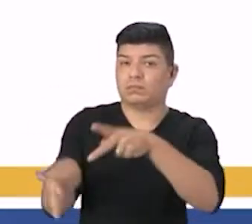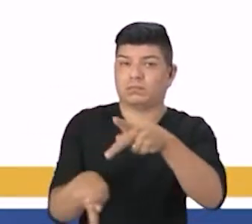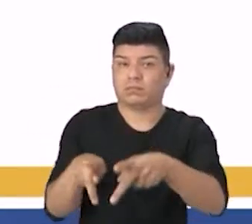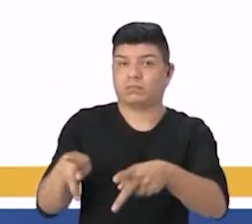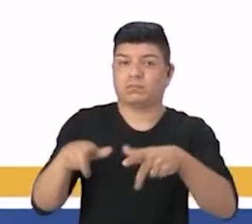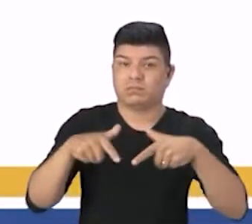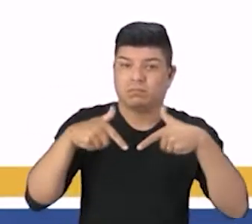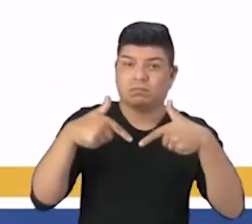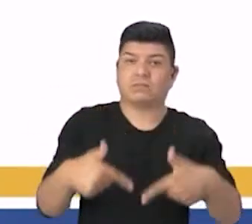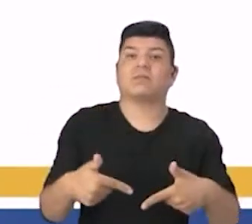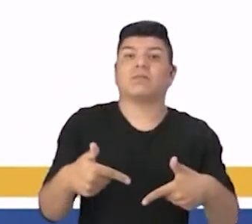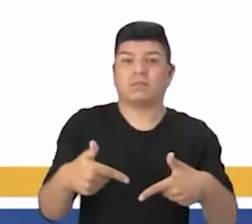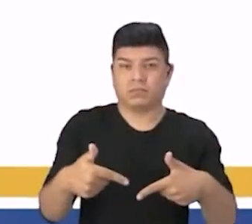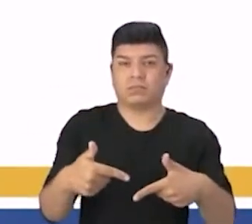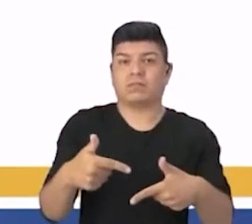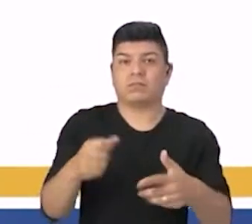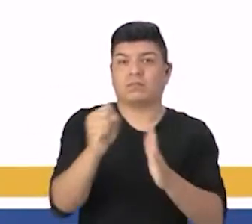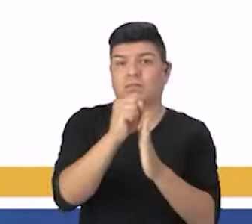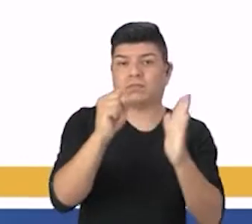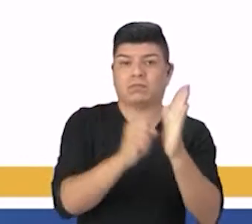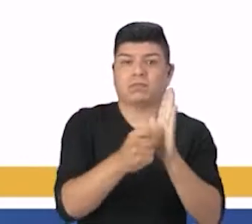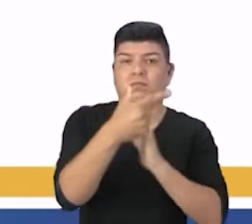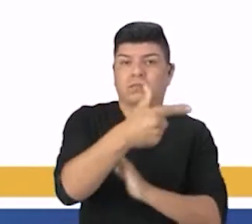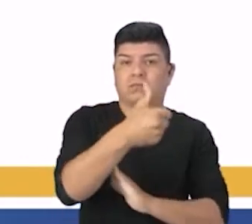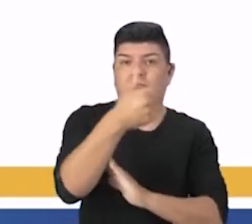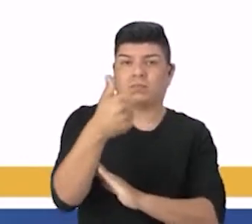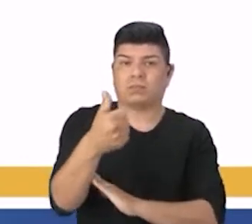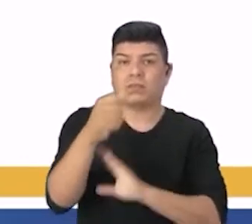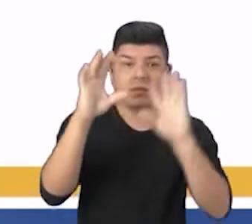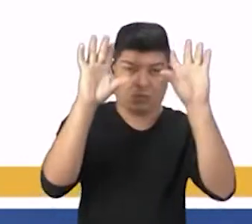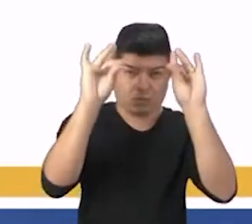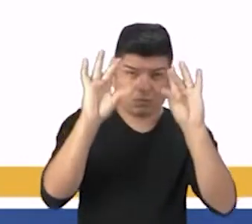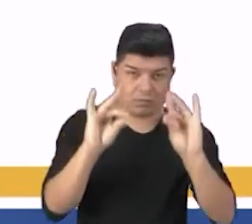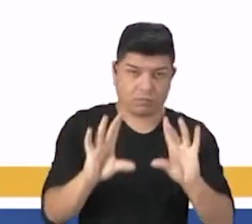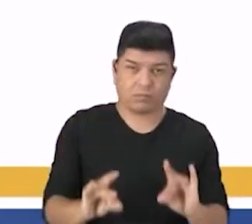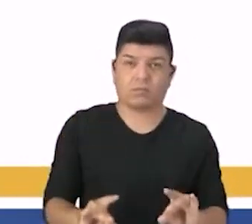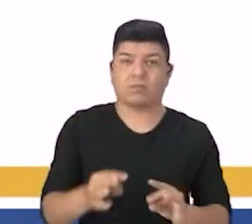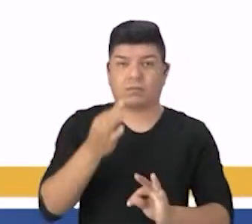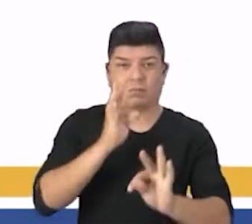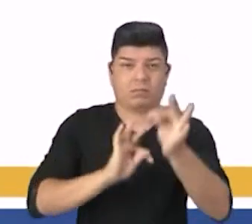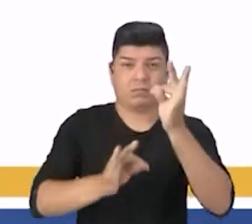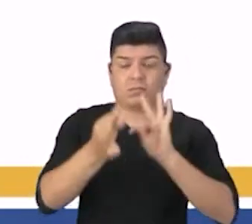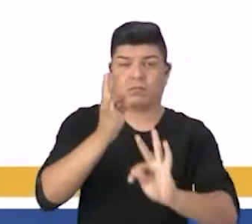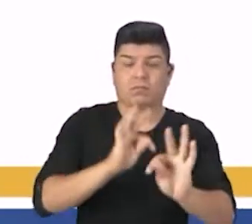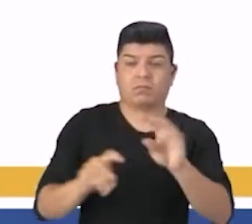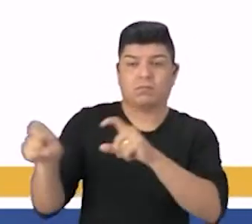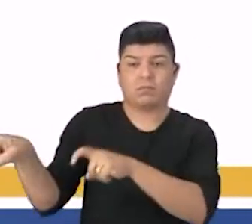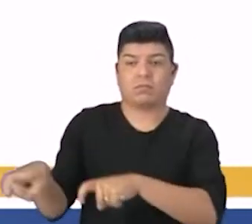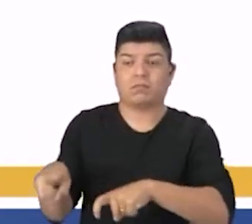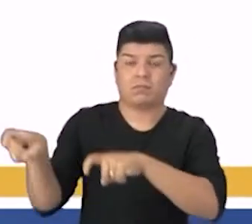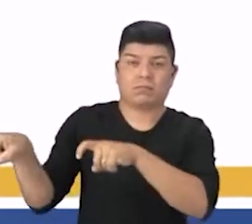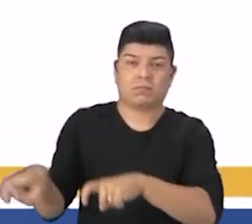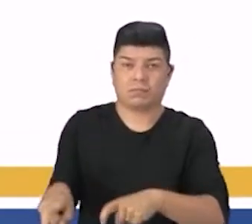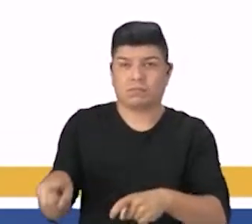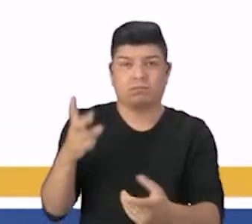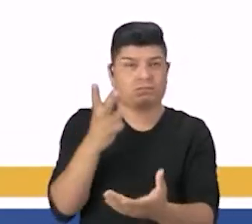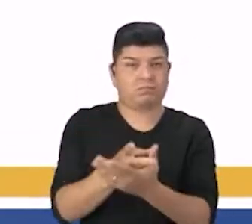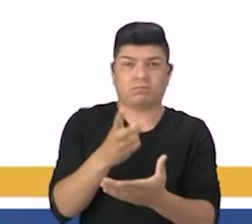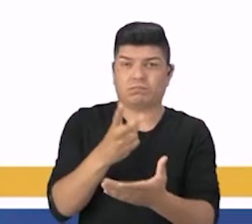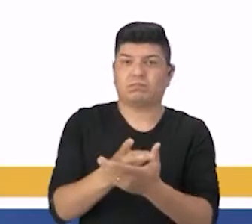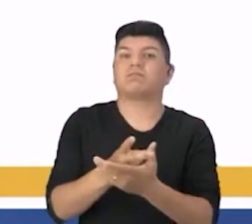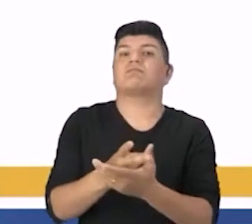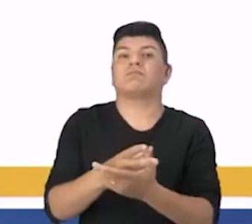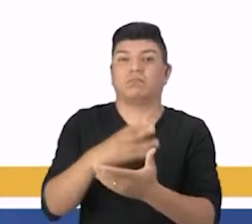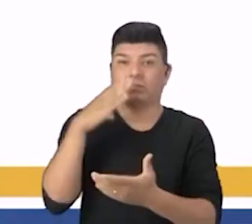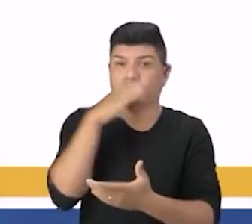um dos Desafios do Século 21 e olha o detalhe de isso aí a tecnologia no campo trabalha a todo vapor